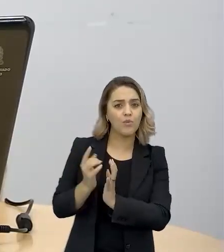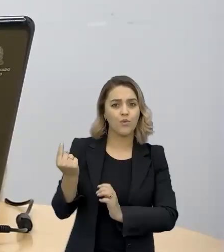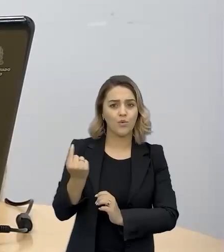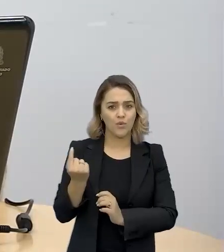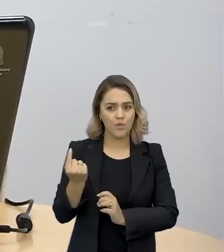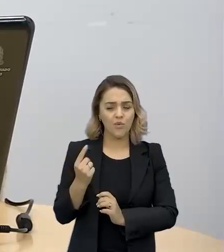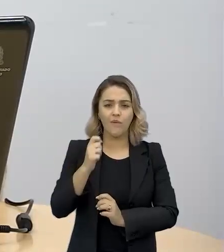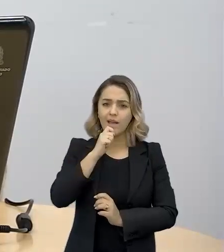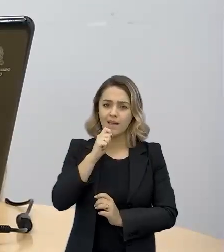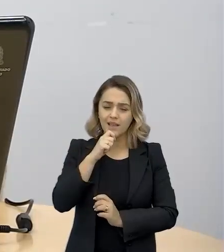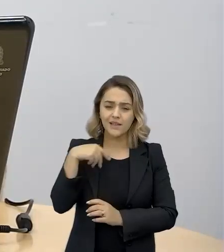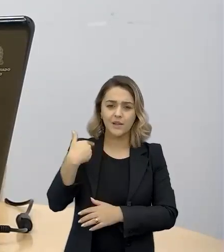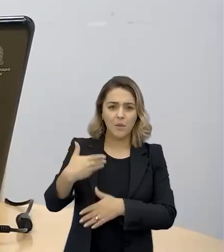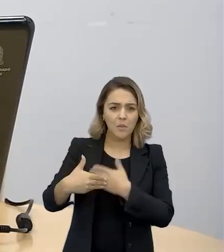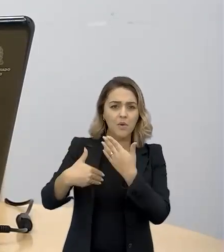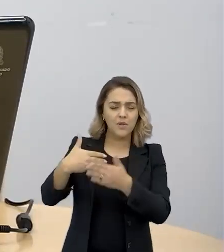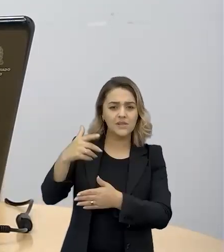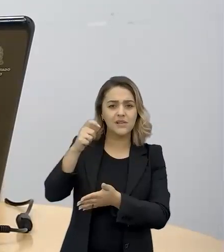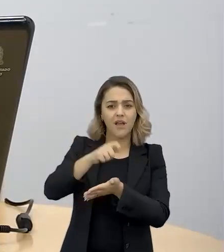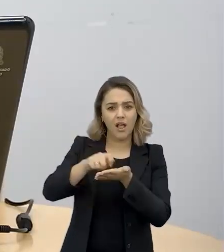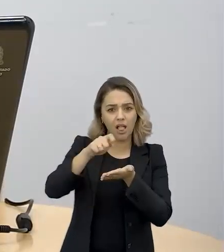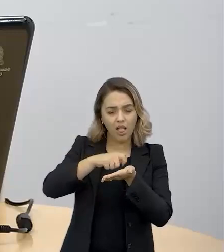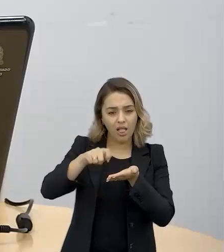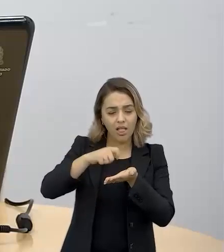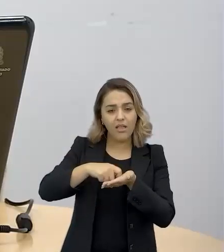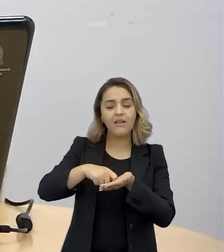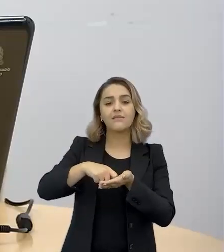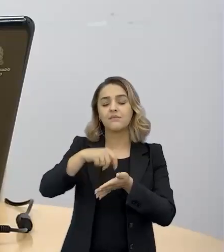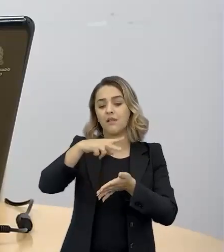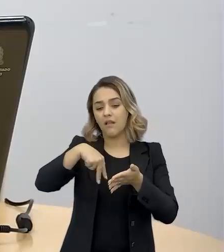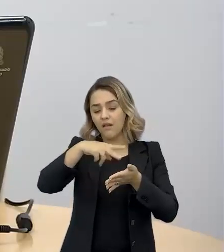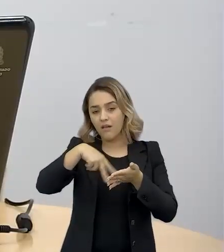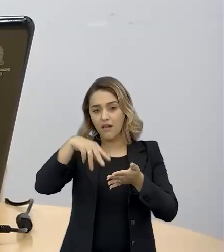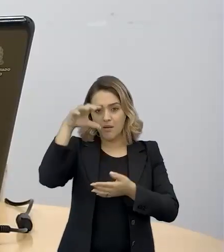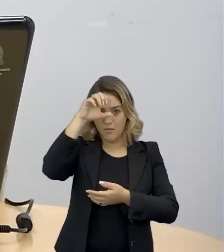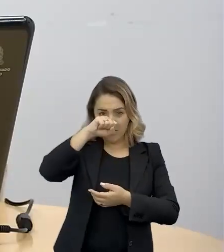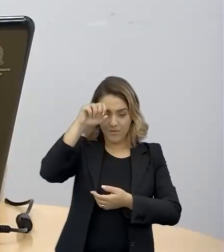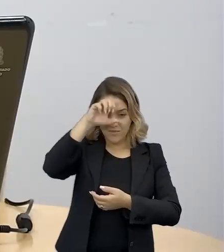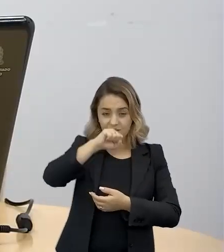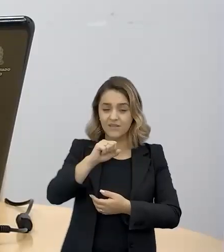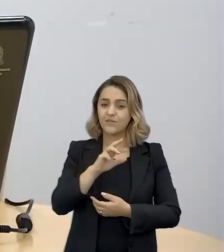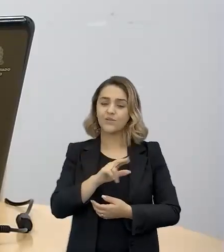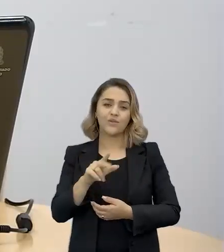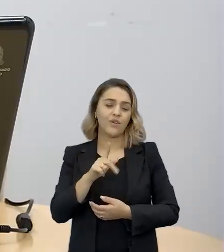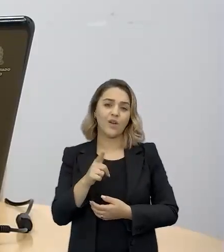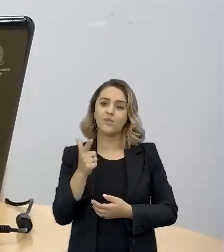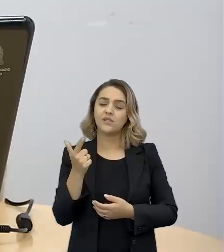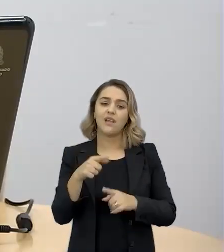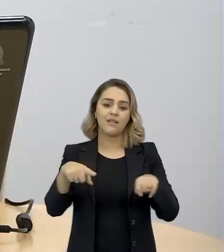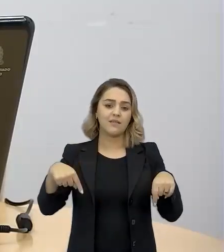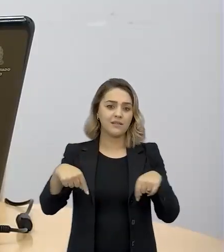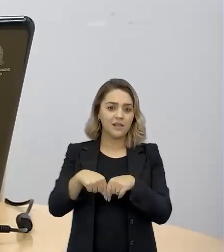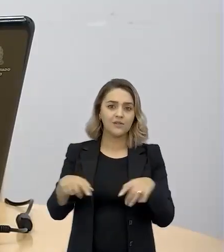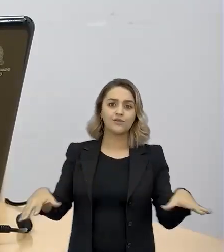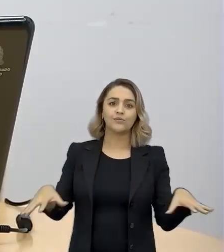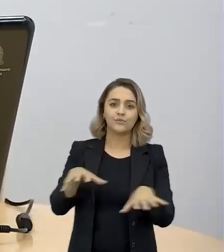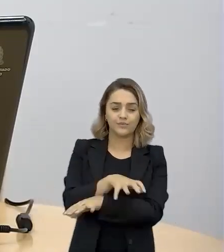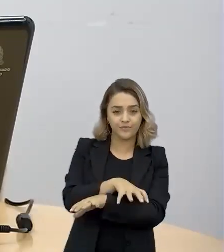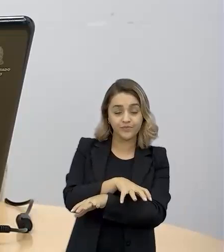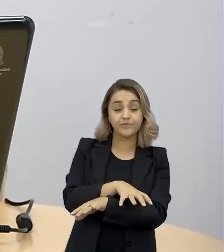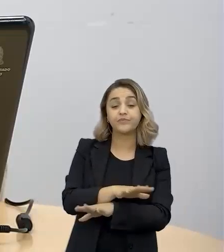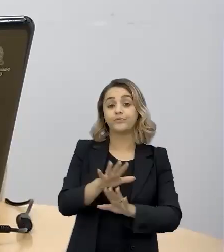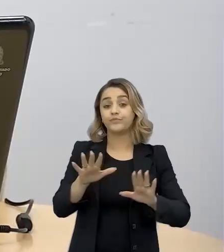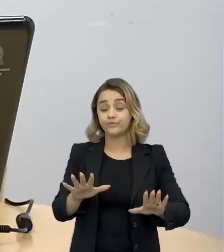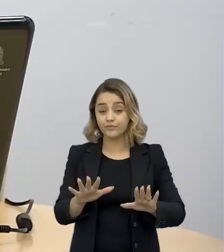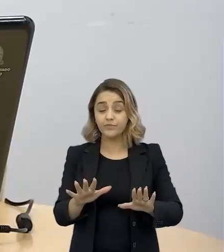ainda num processo de alfabetização e letramento, a gente não vai conseguir usar uma sala de aula invertida. Tá? Em